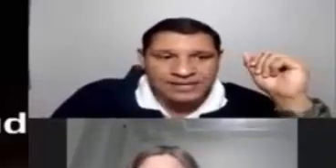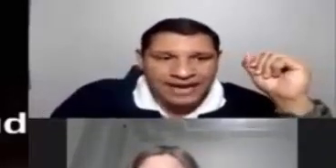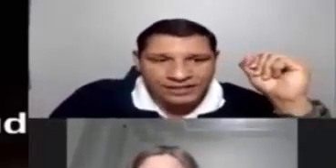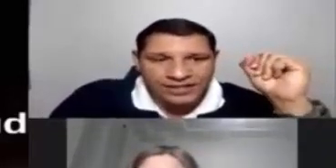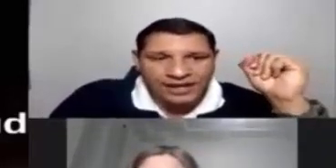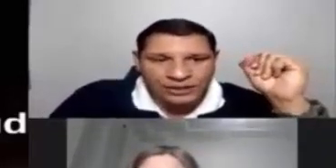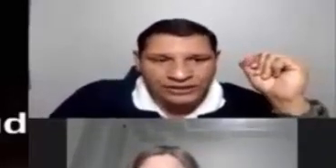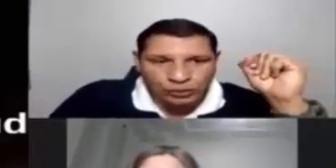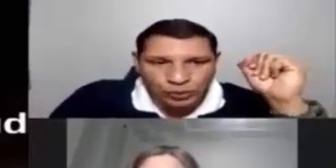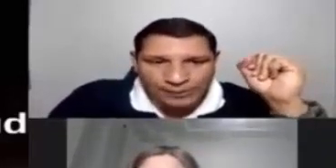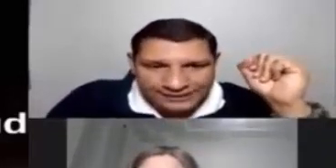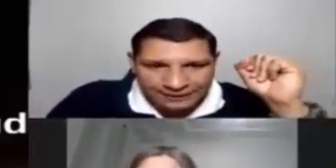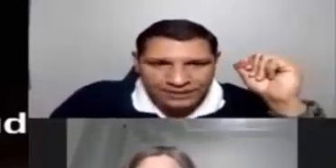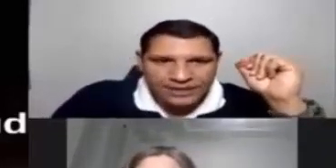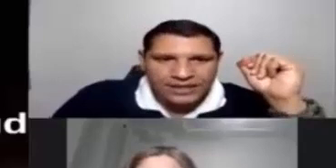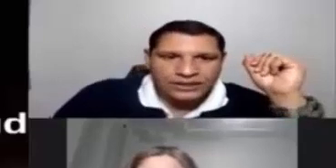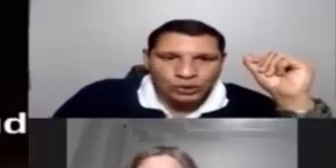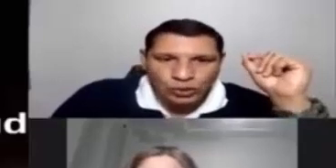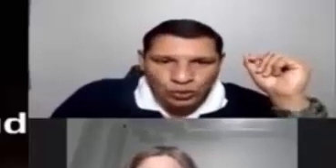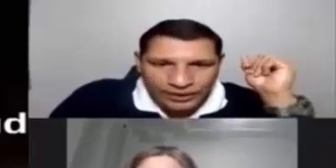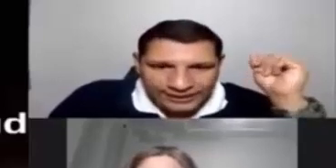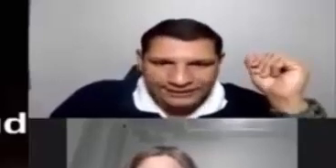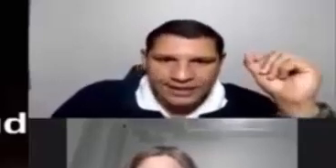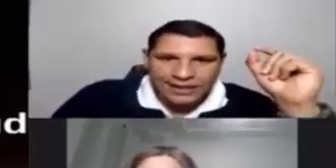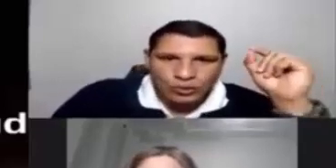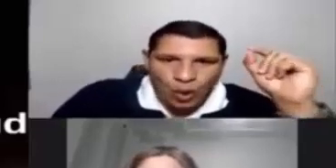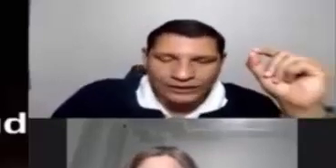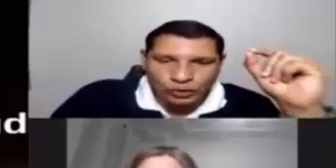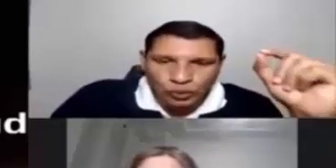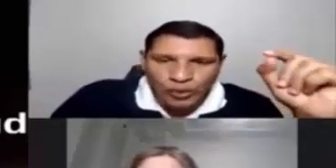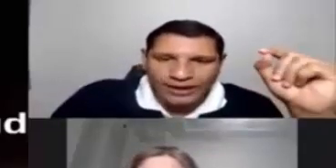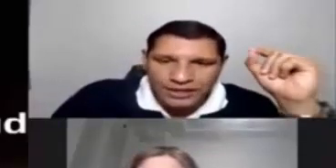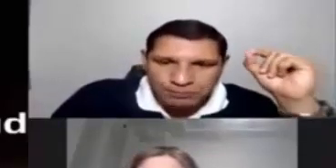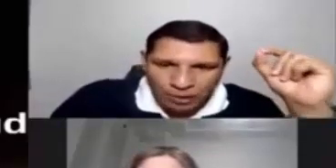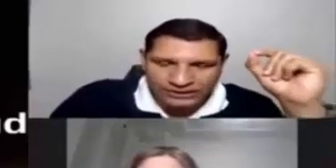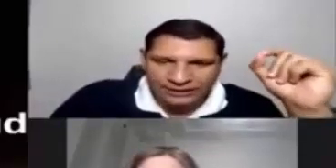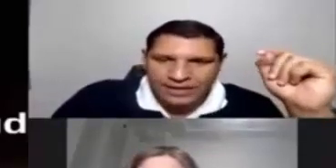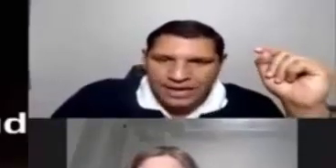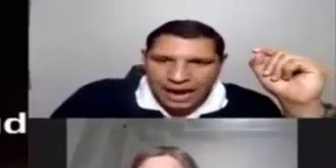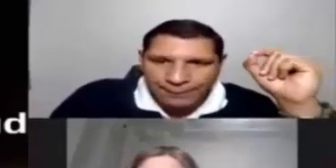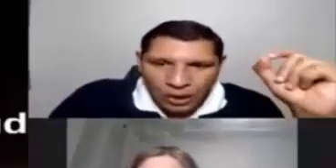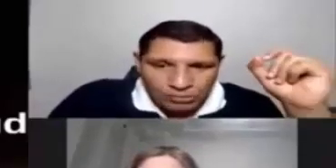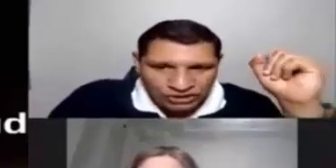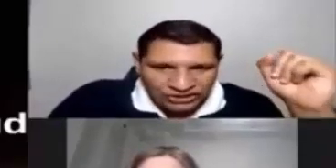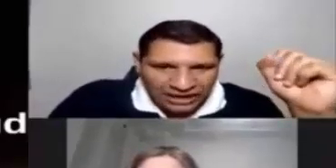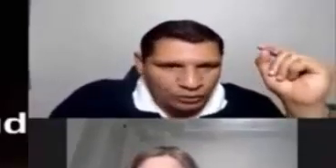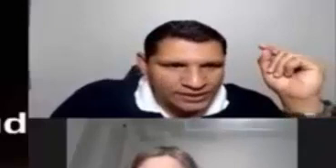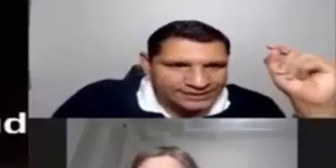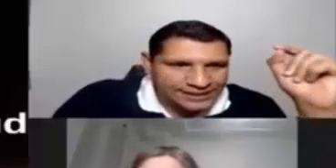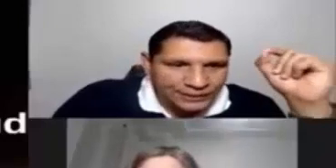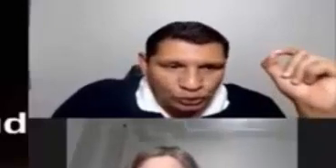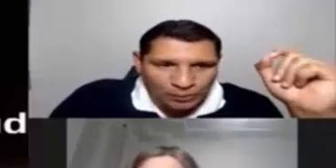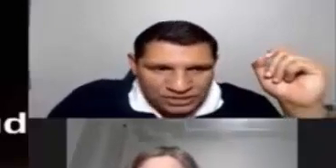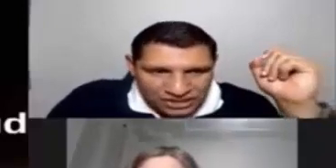as migalhas que caíam da sua mesa que o socorresse com a sua resposta Abraão mostrava